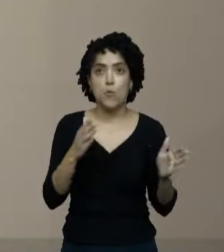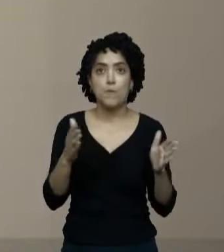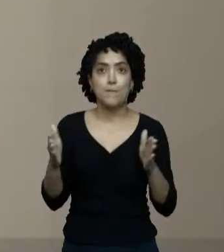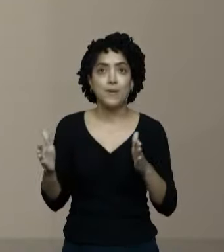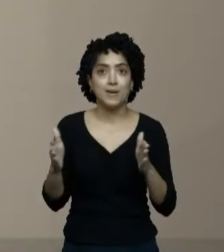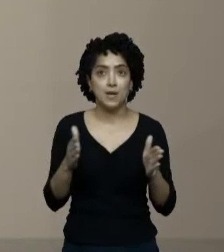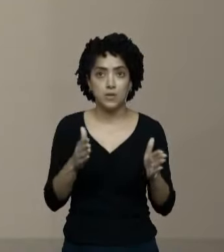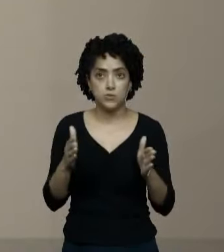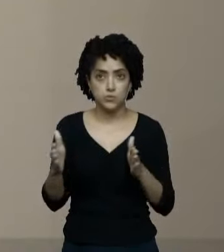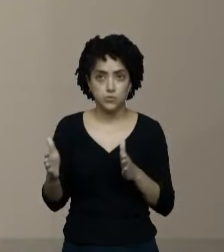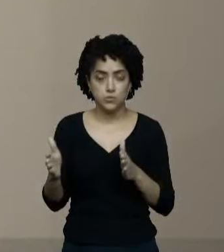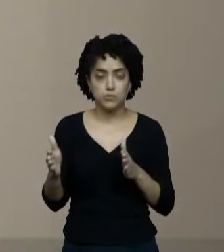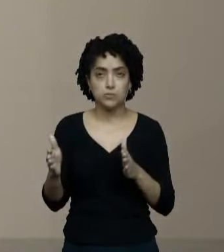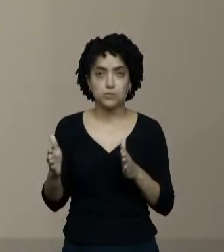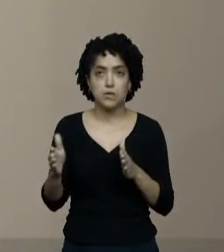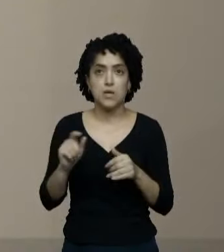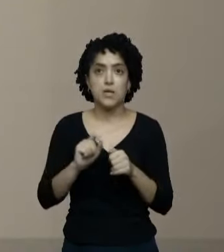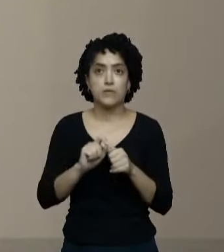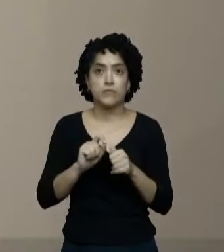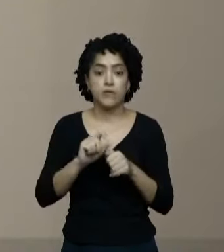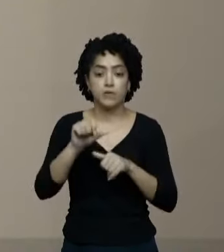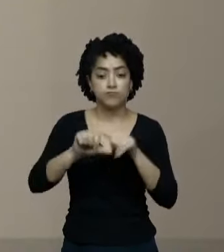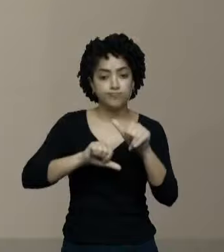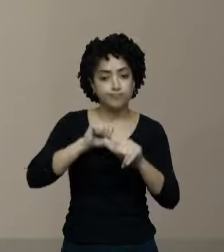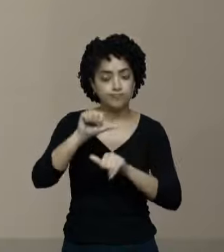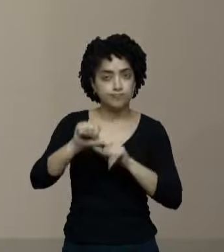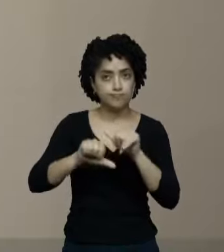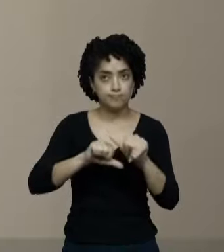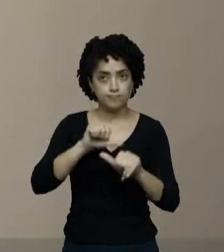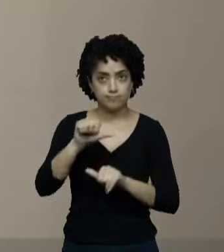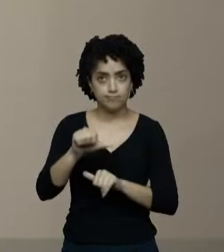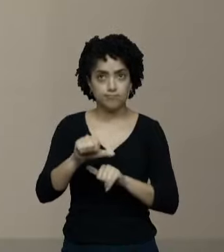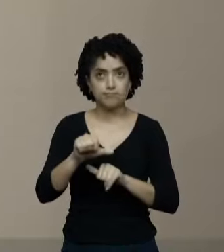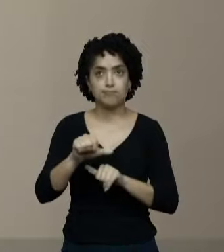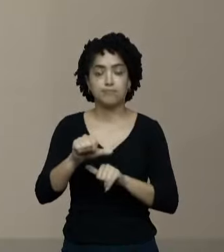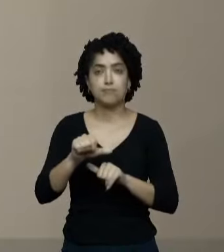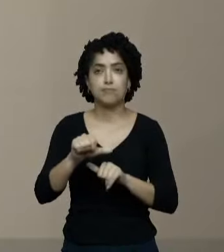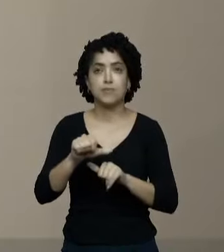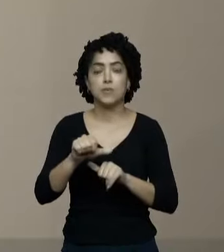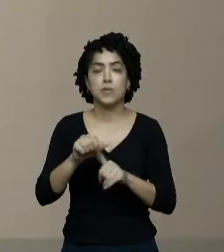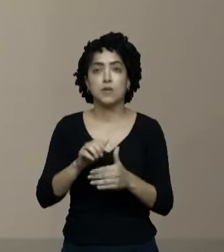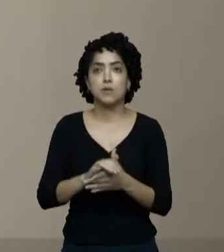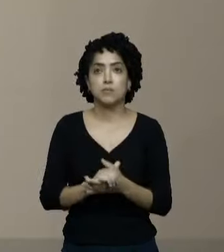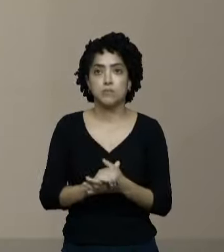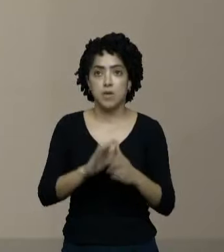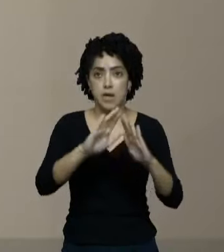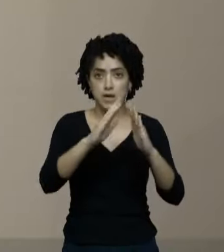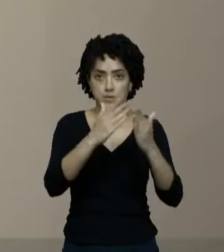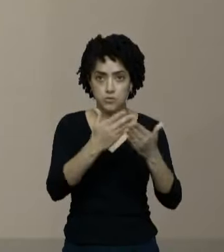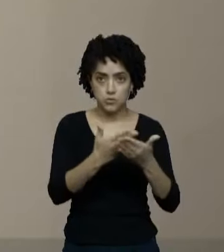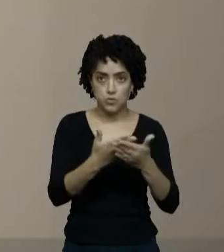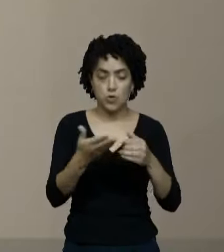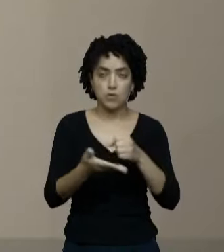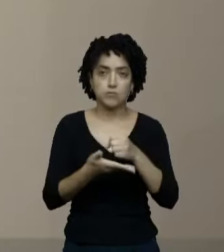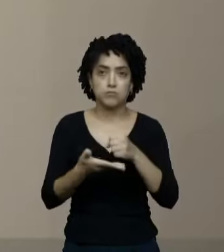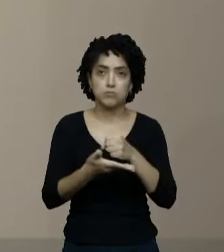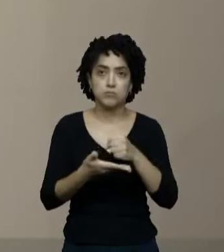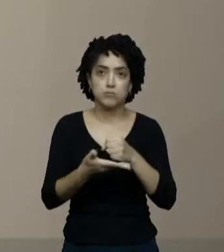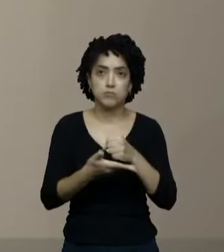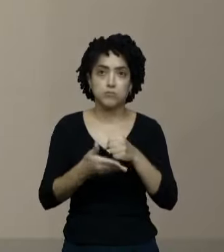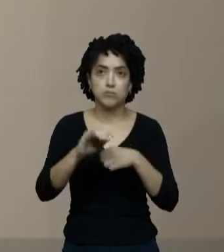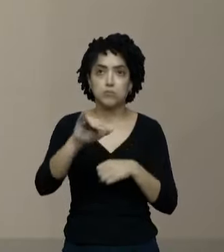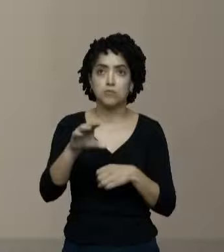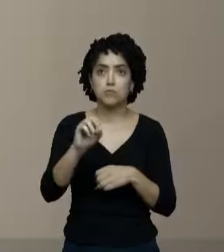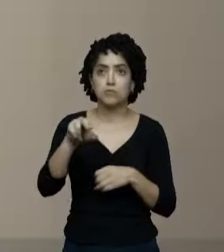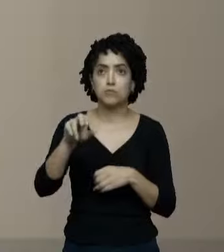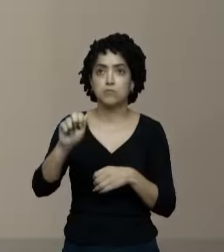e para que seja feita mudança no transformador que abastece a Escola de Educação Básica Jonas